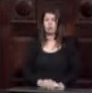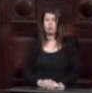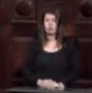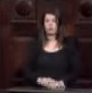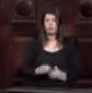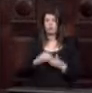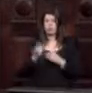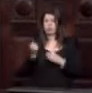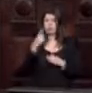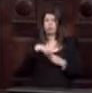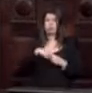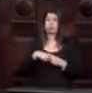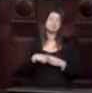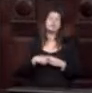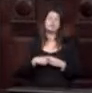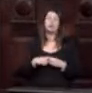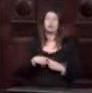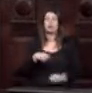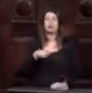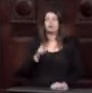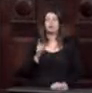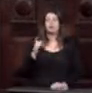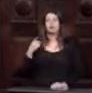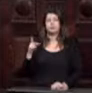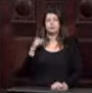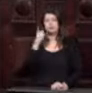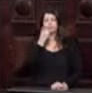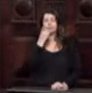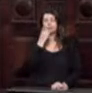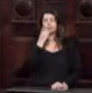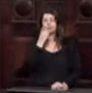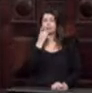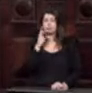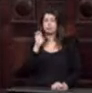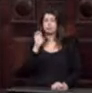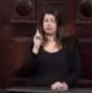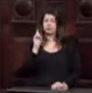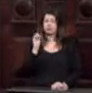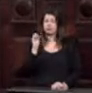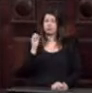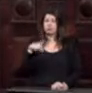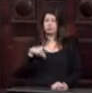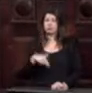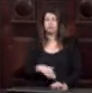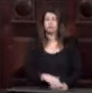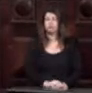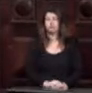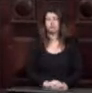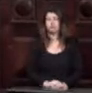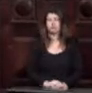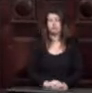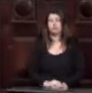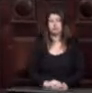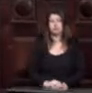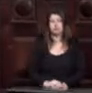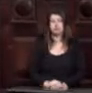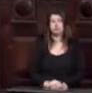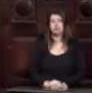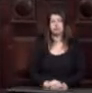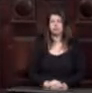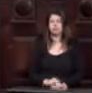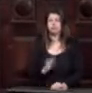vai a autógrafo. Com a palavra, o líder do governo, deputado Edson Albertassi. Deixa eu fazer